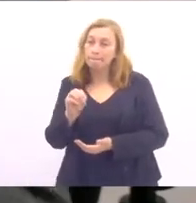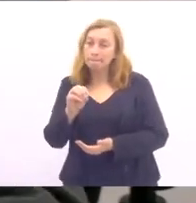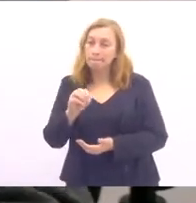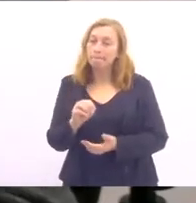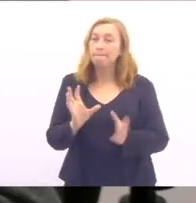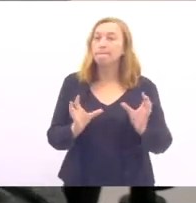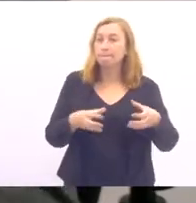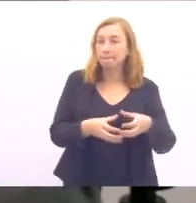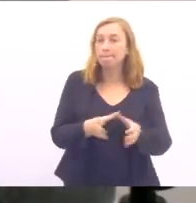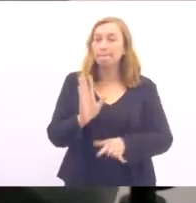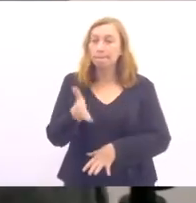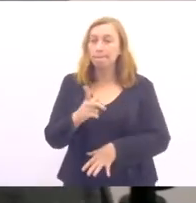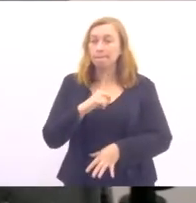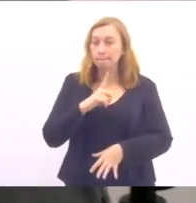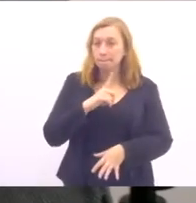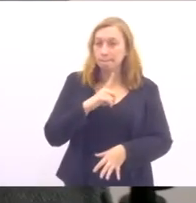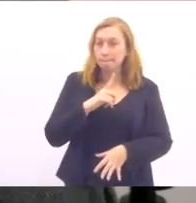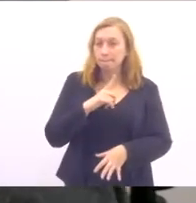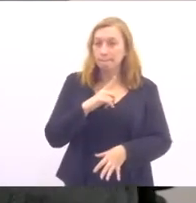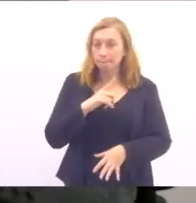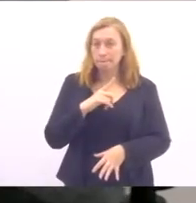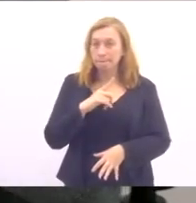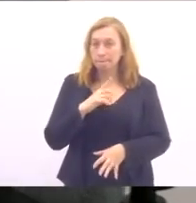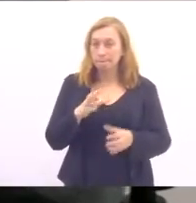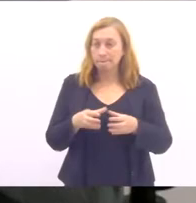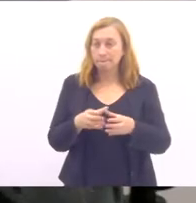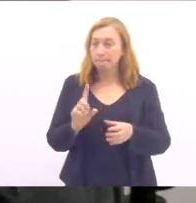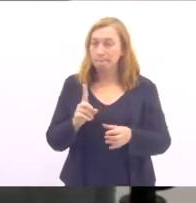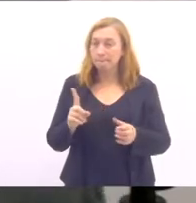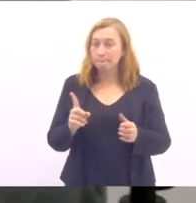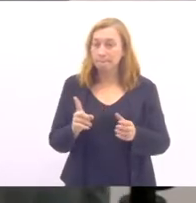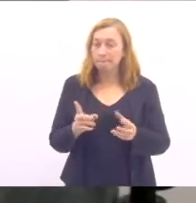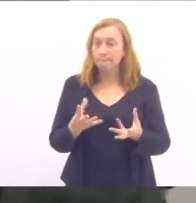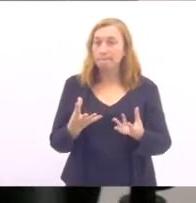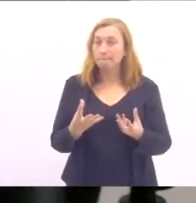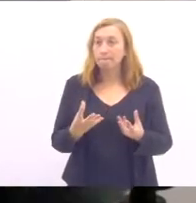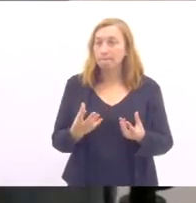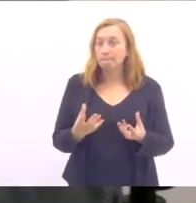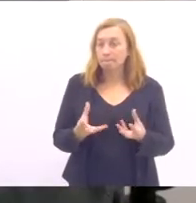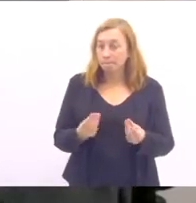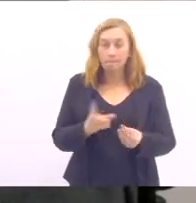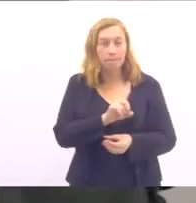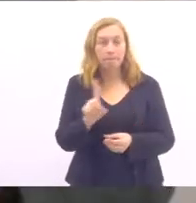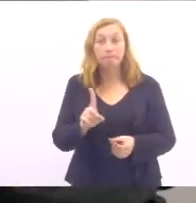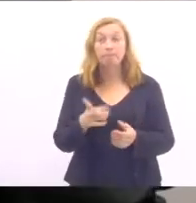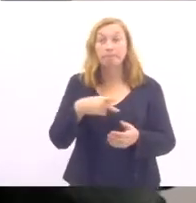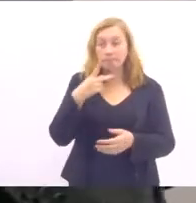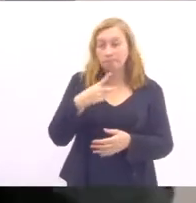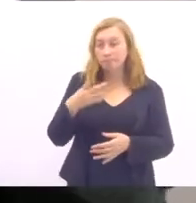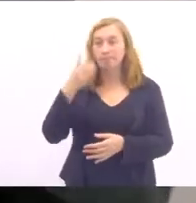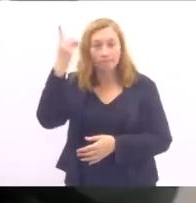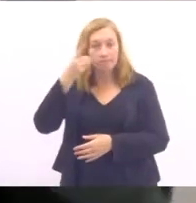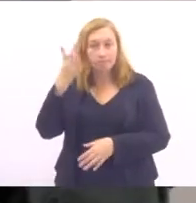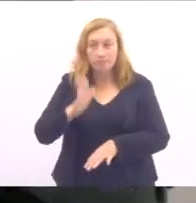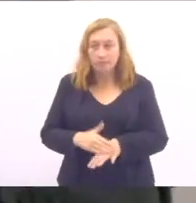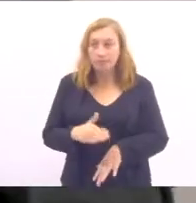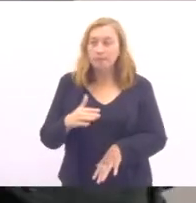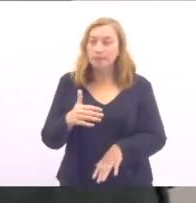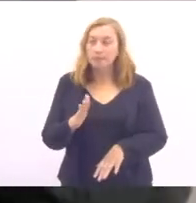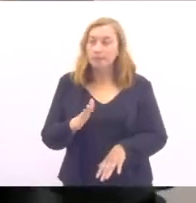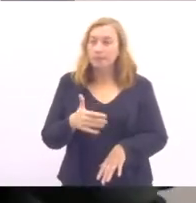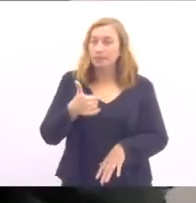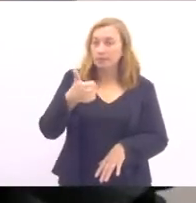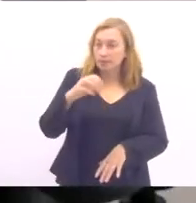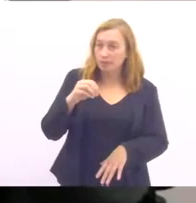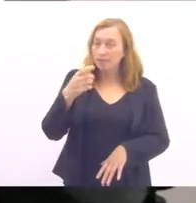que já tinham suas instalações, que não são muitas. Quero alertar o deputado que hoje não tem mais do que 10 ou 15